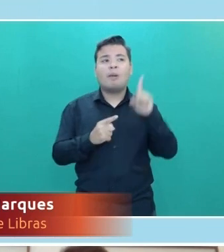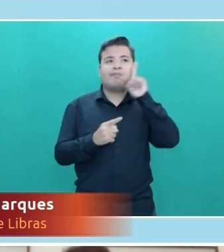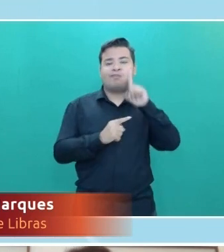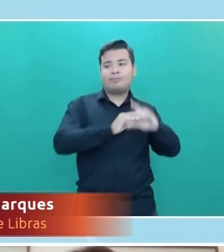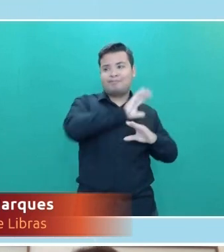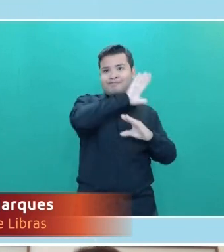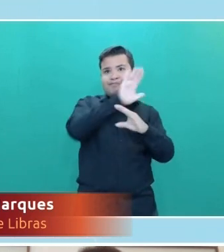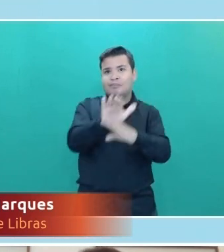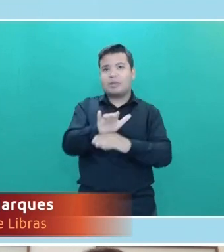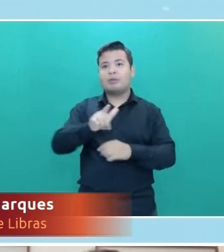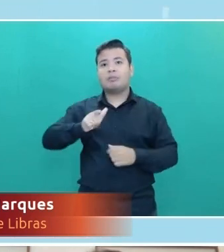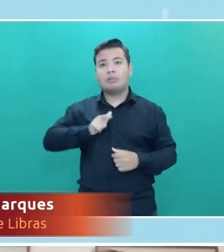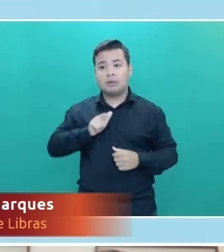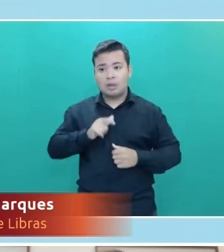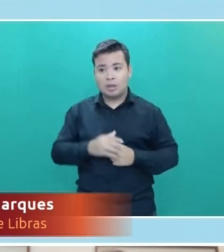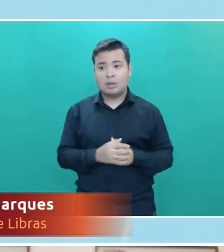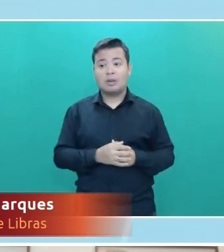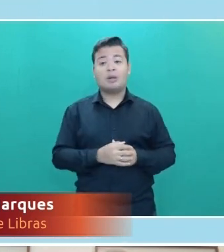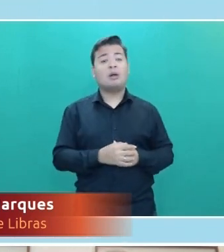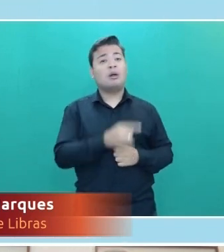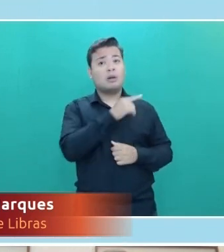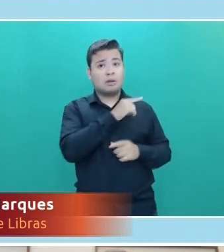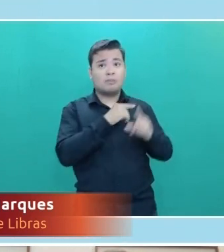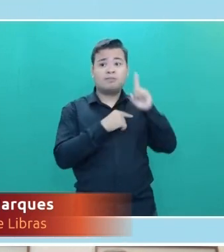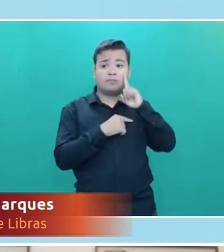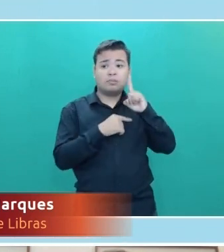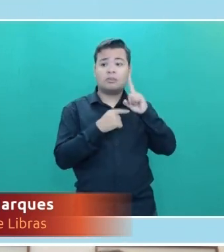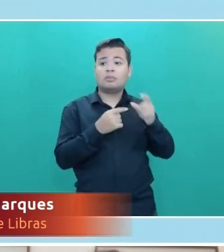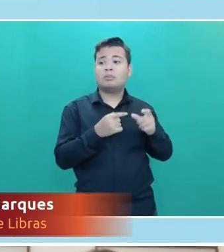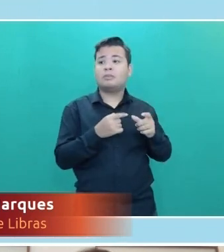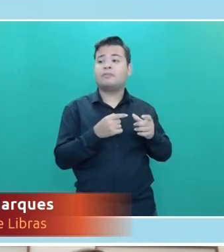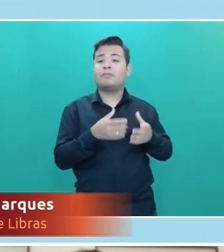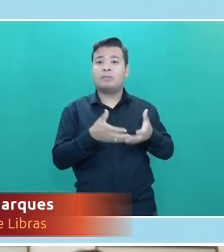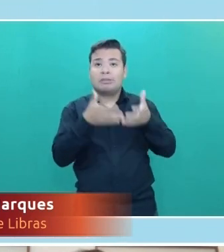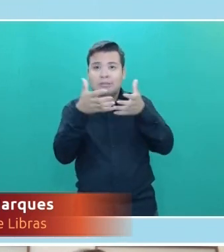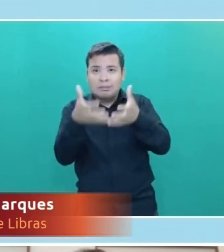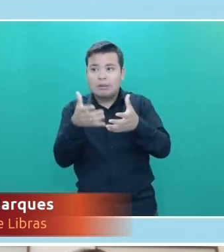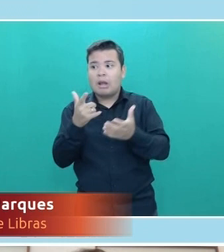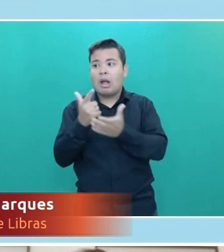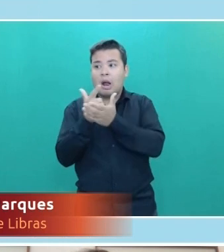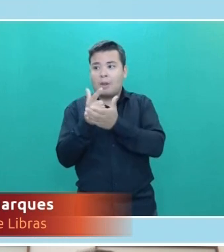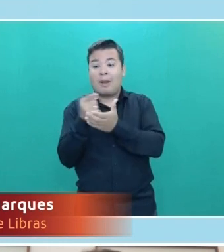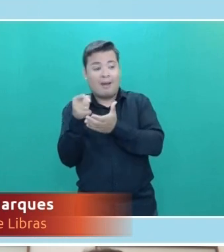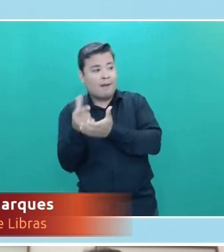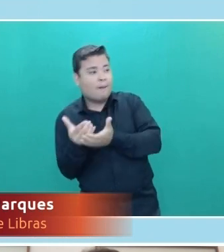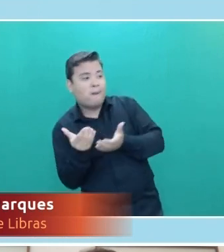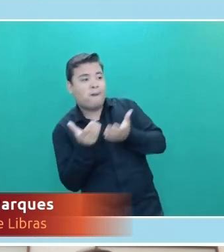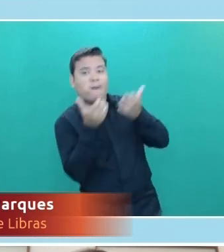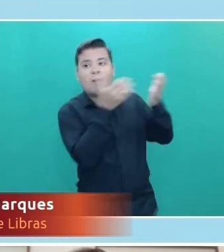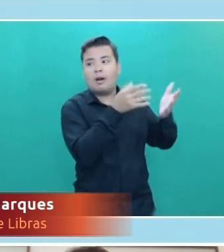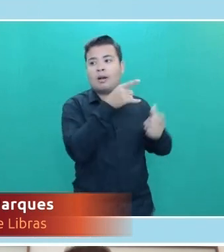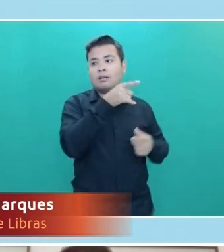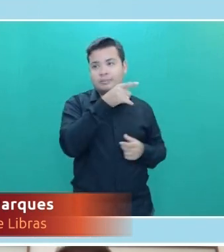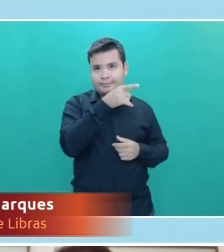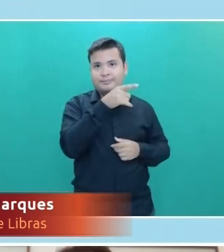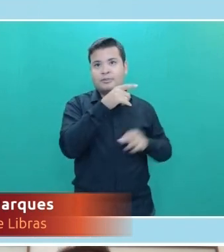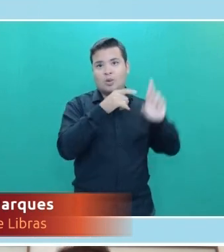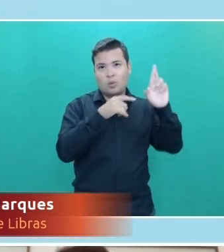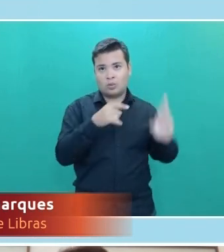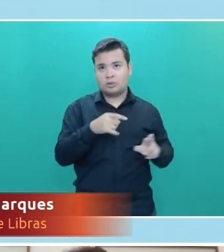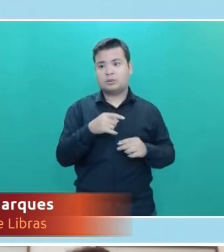eles forneceram armas, munição secretamente para a Rússia, fazendo esse jogo duplo. A Indonésia faz o mesmo, a